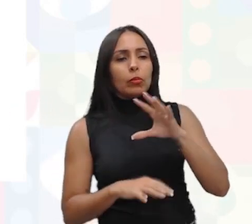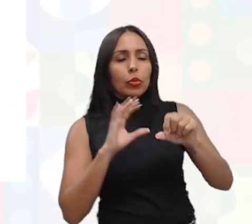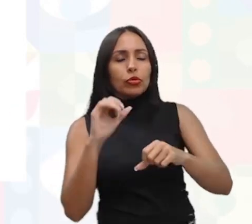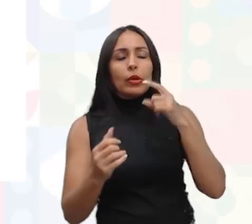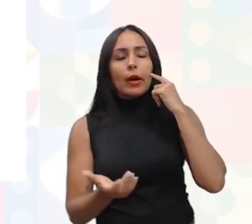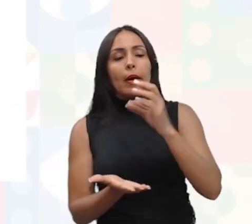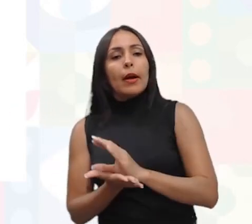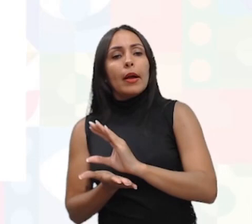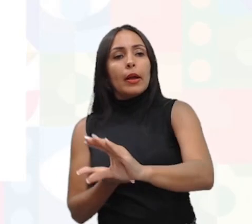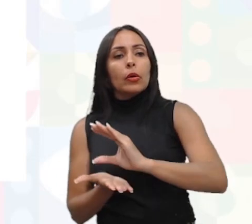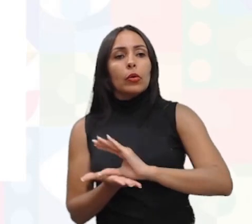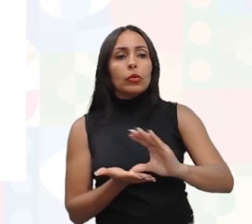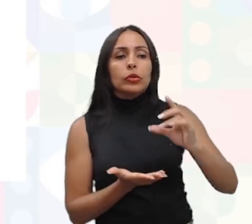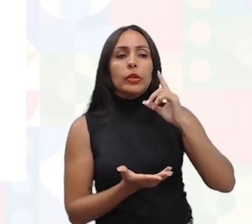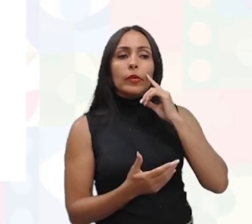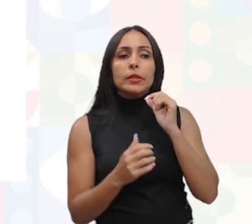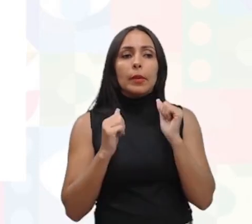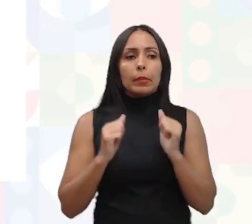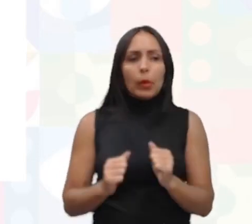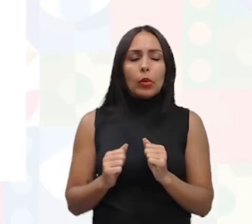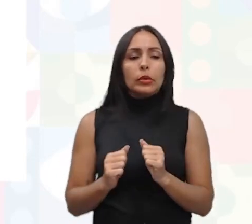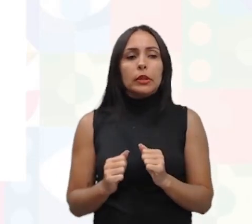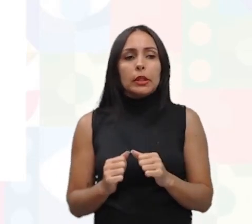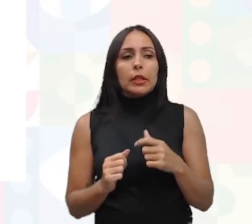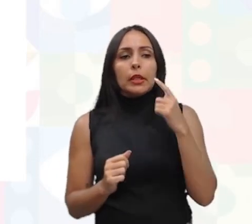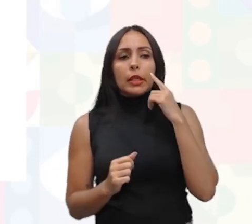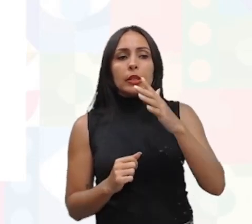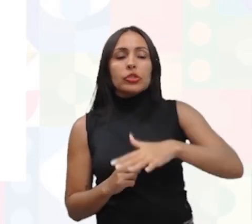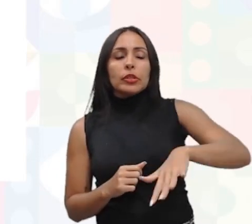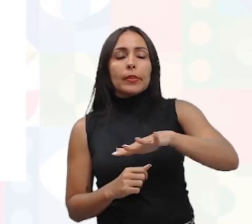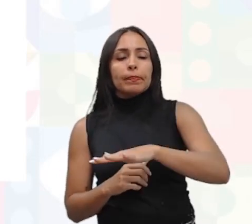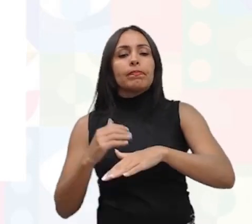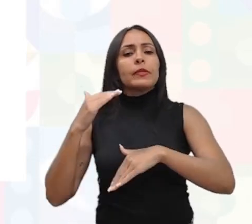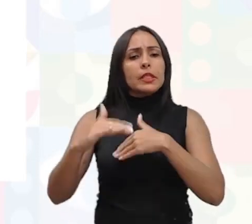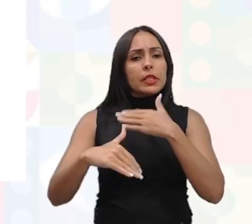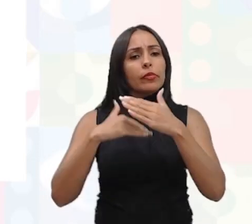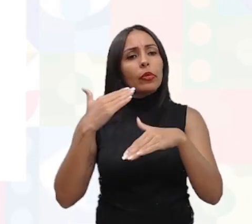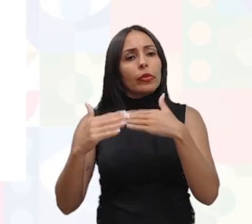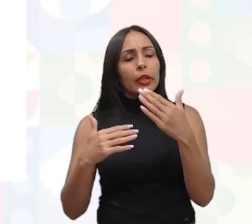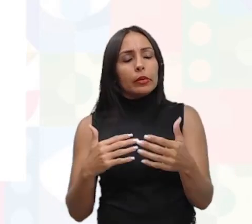recursos que você pode estar desenvolvendo, né,